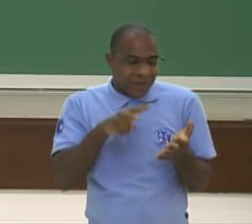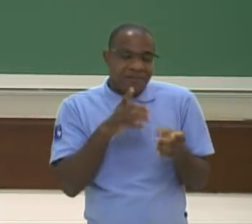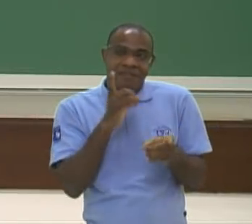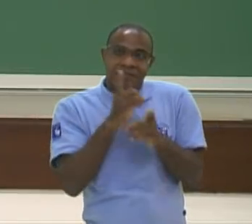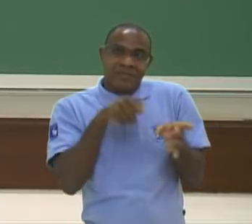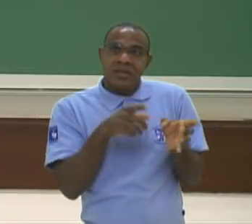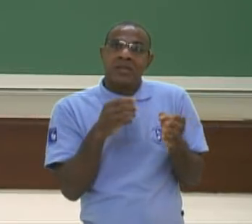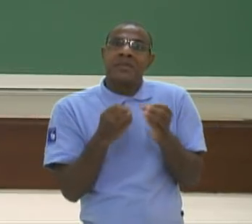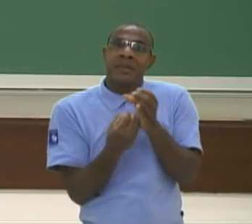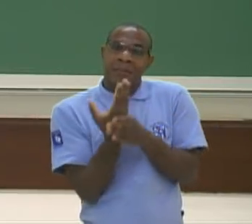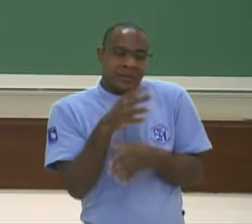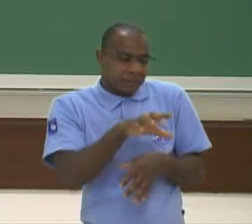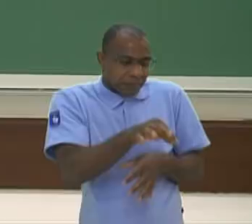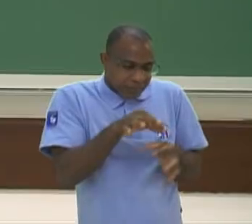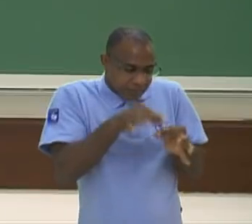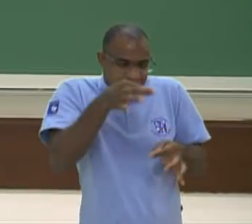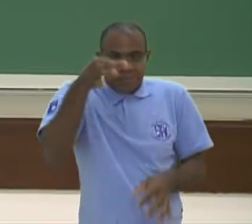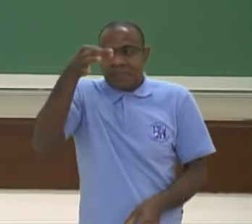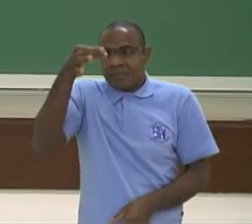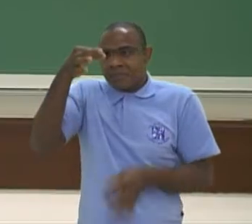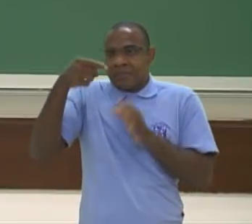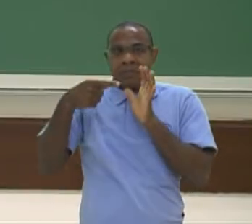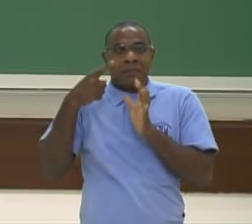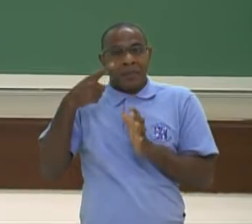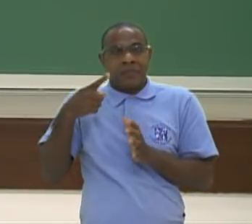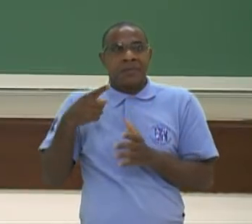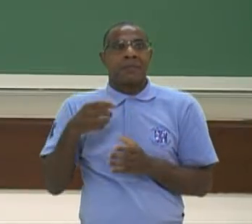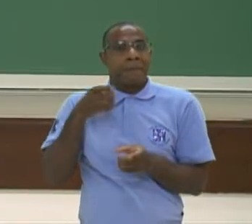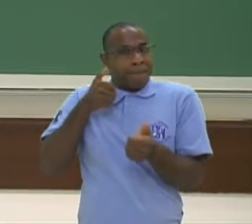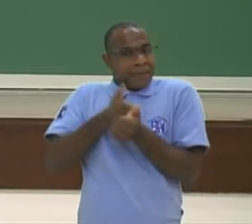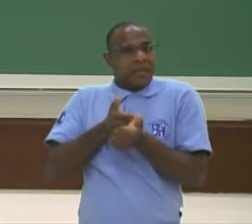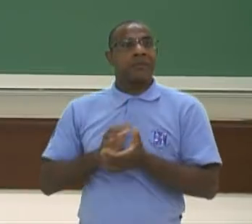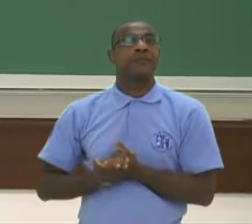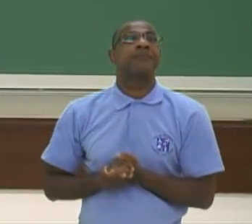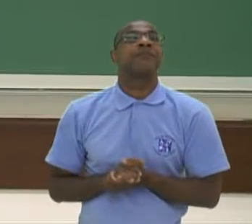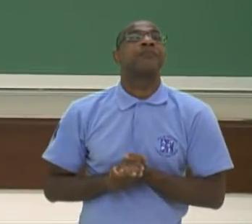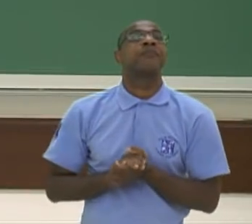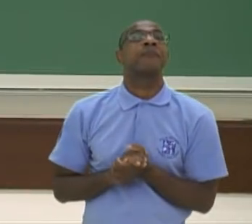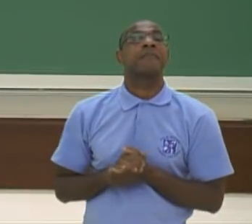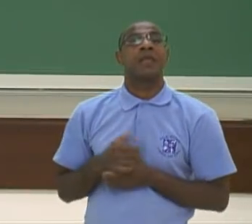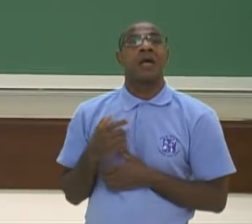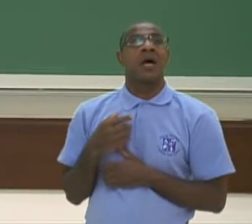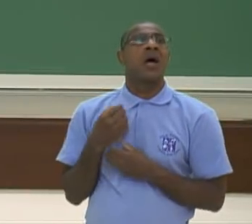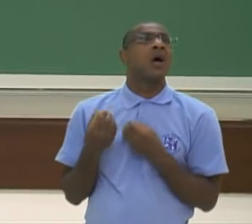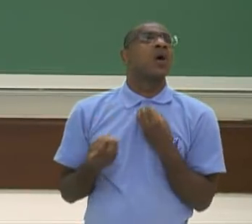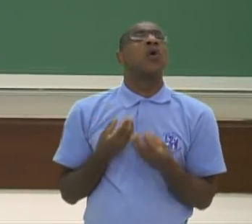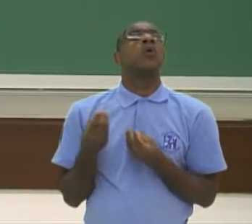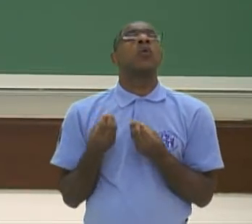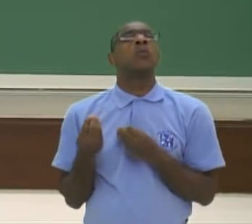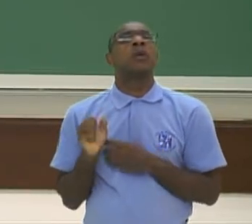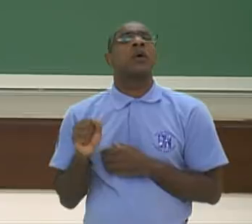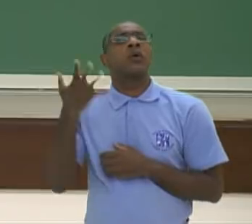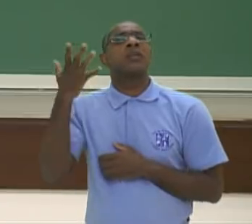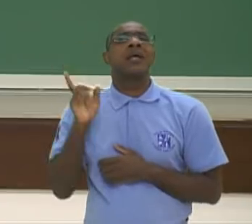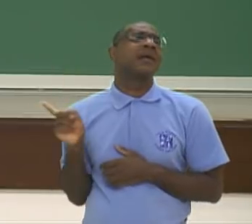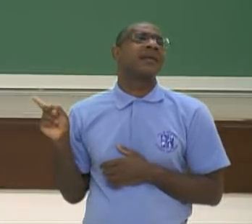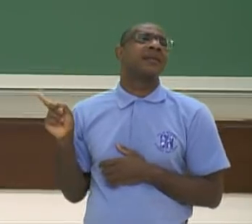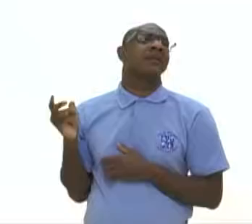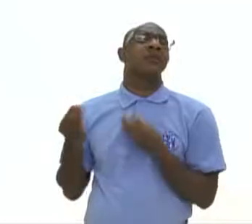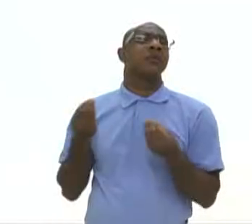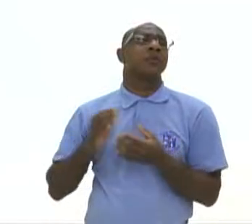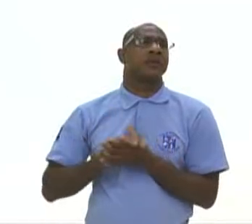Mas é bem legal. E agora a gente vai falar como que isso funciona. Eu já expliquei para você, mas a gente vai ver aqui na